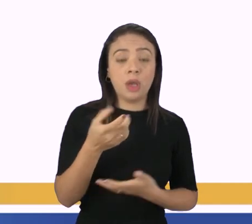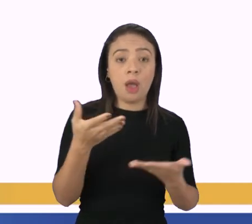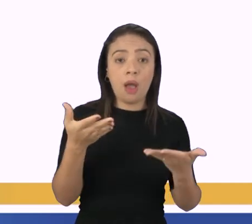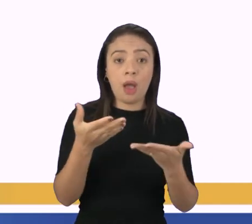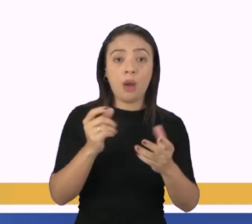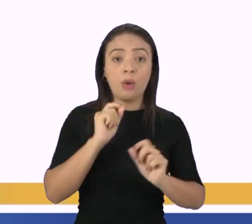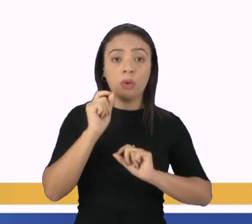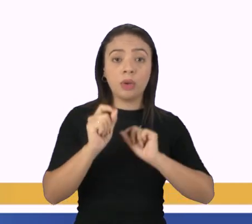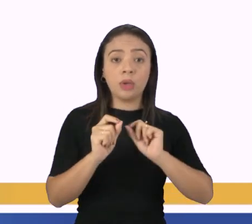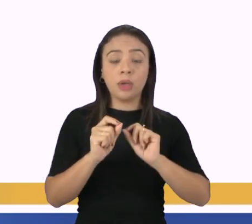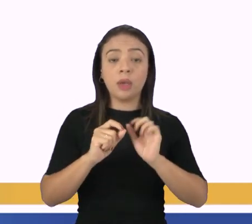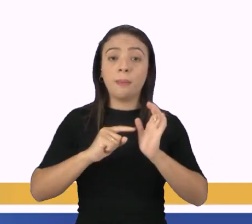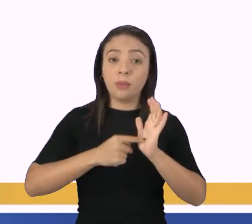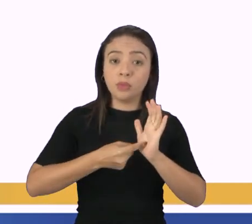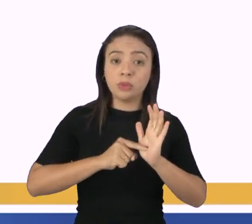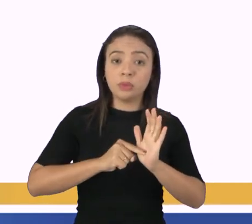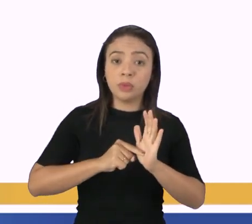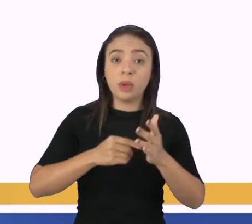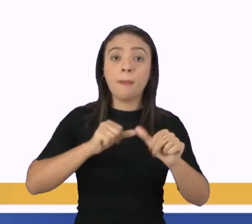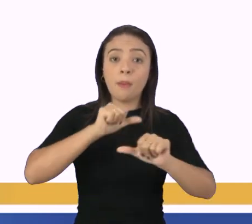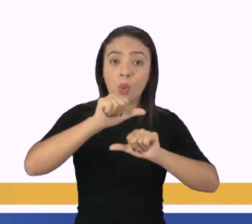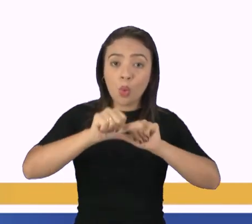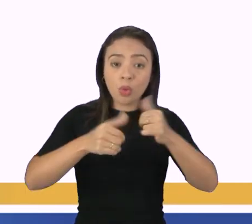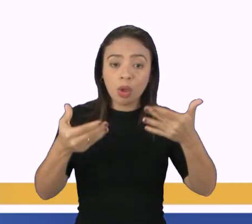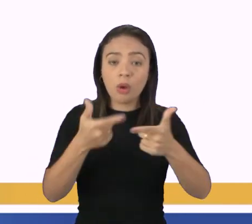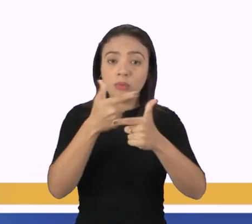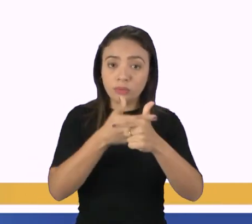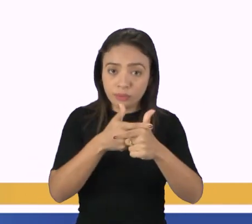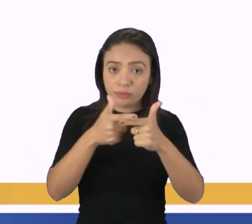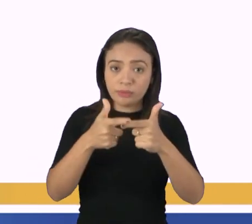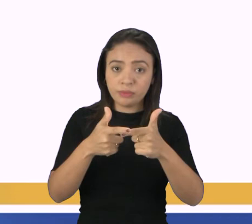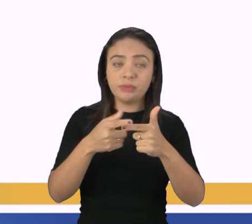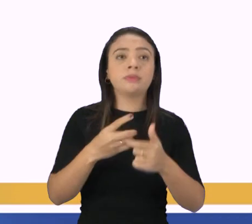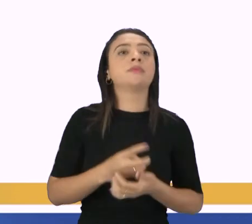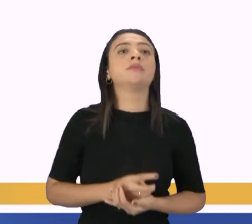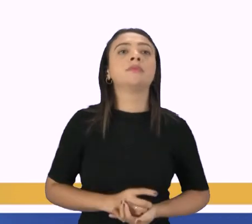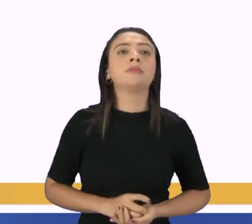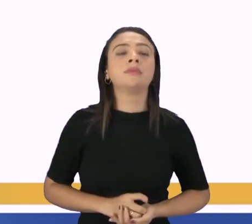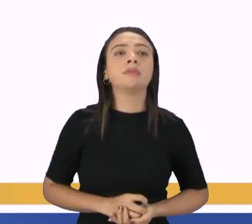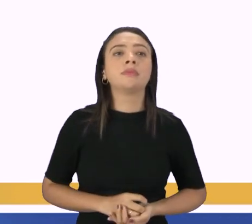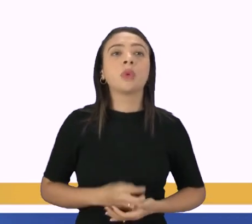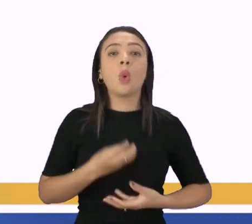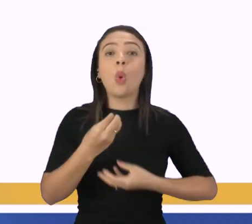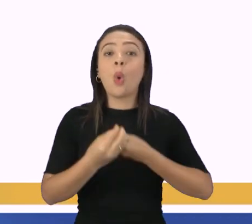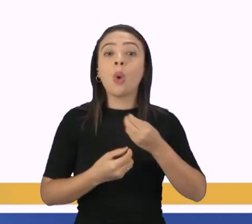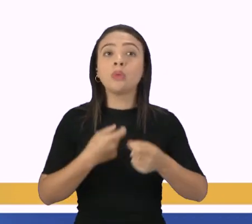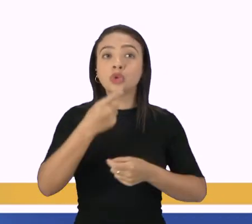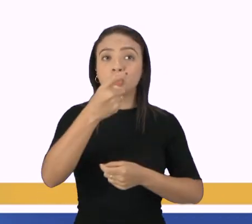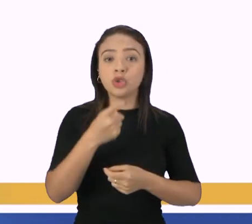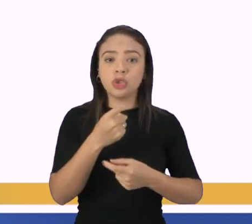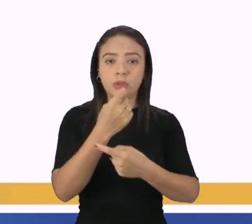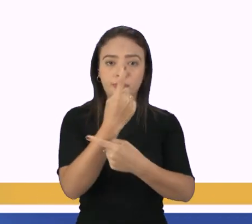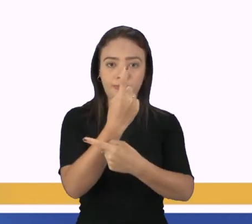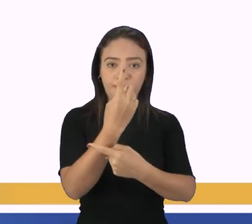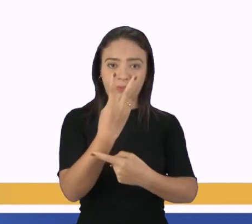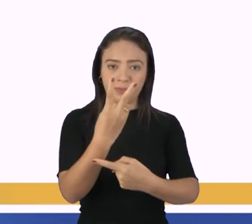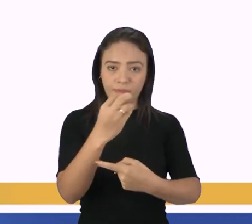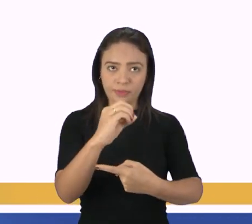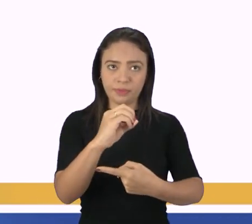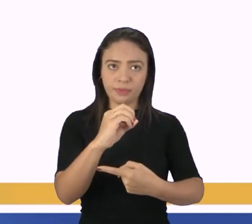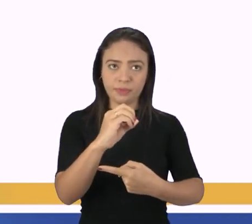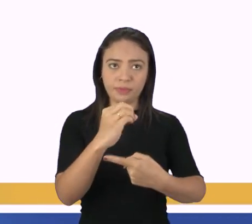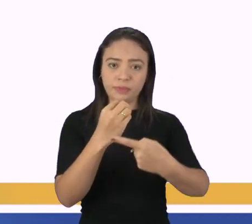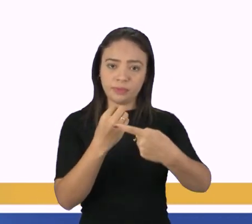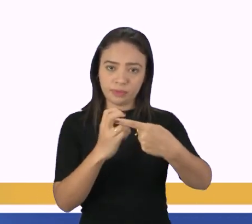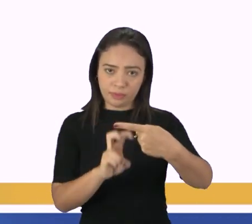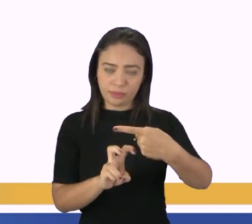vai dividindo para o outro lado da igualdade, já que ele está multiplicando. Então, vai ficar x igual a 120